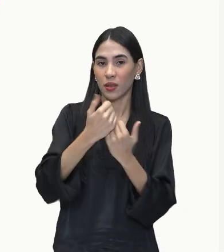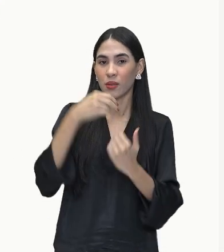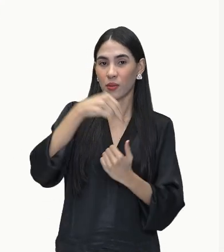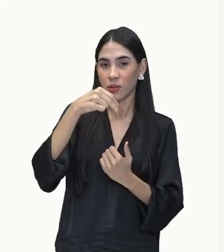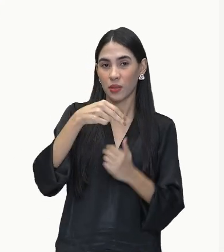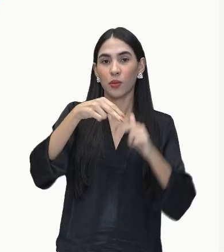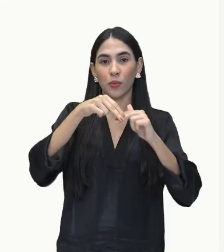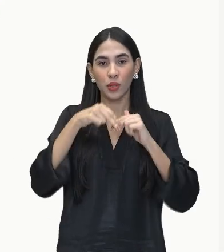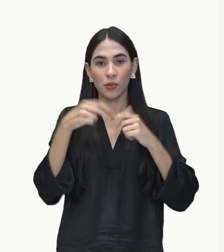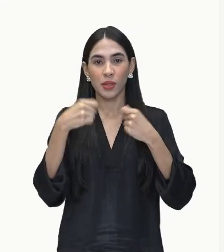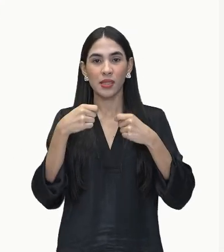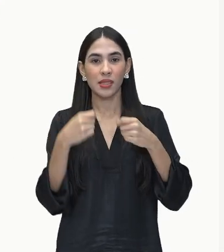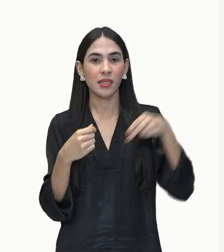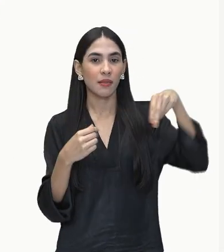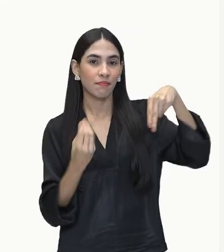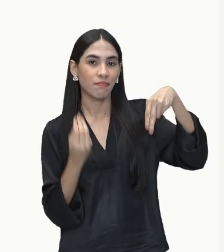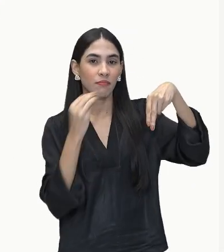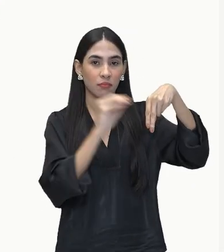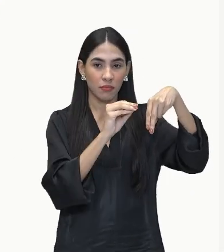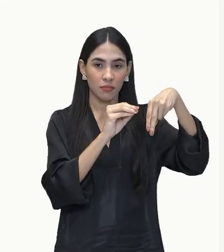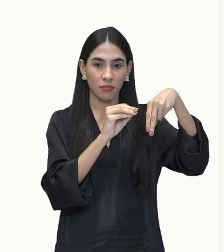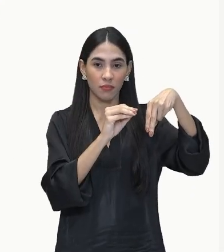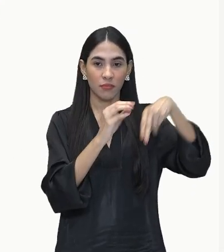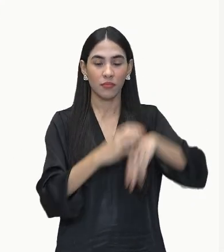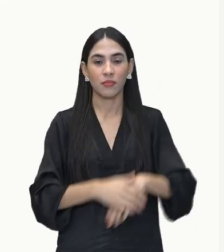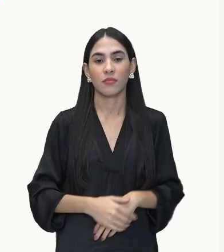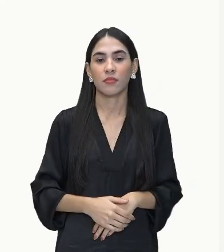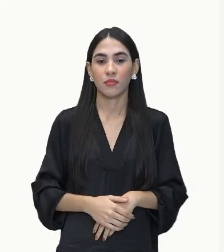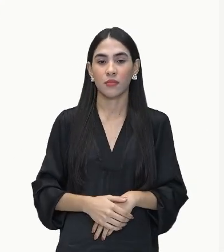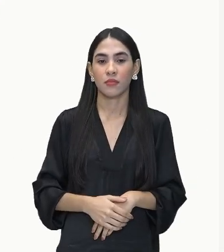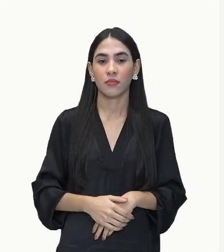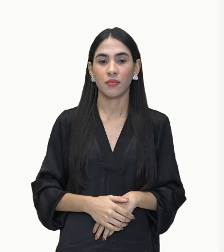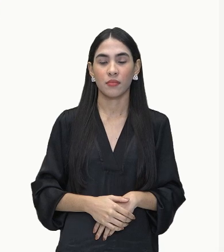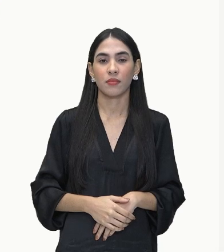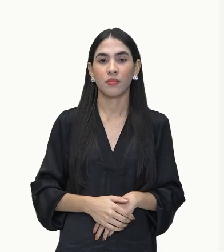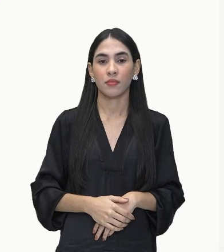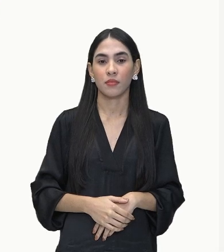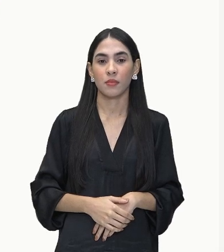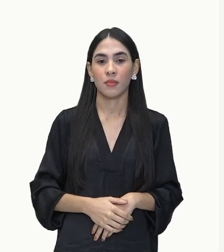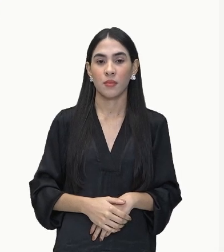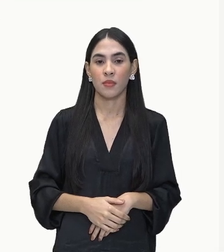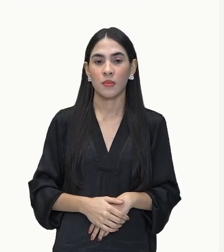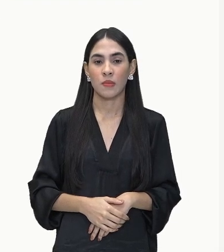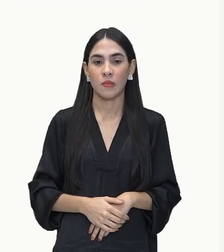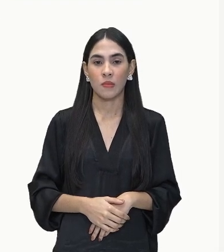dizer que é N-metil, que o radical metil está no nitrogênio.